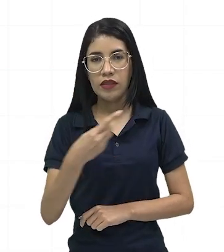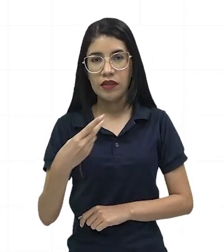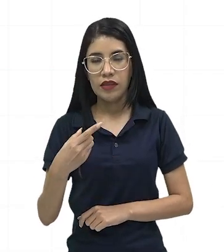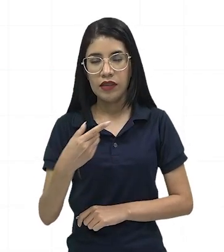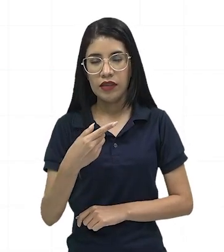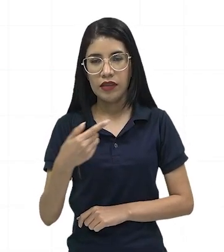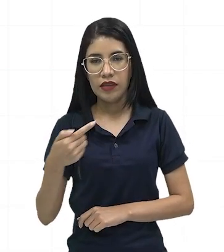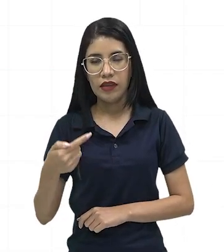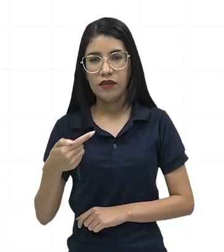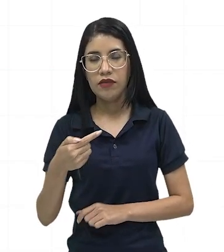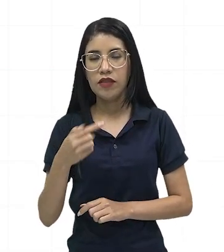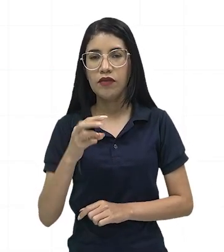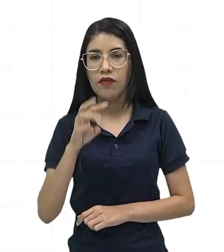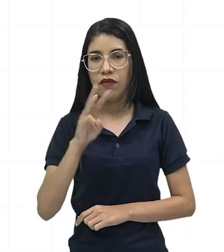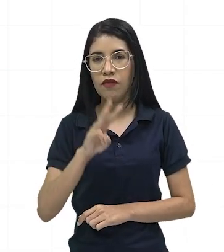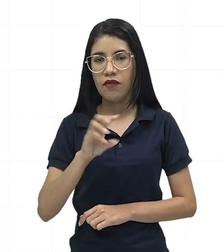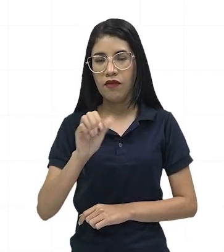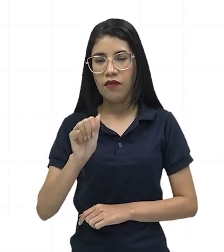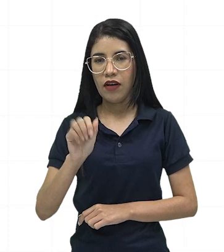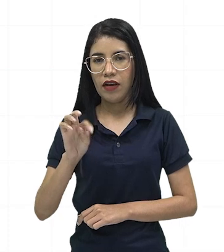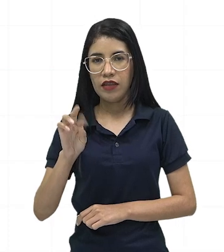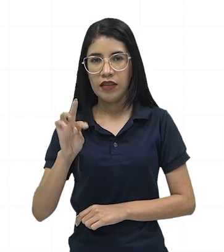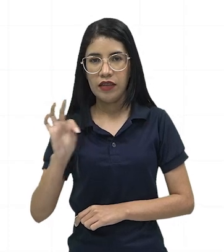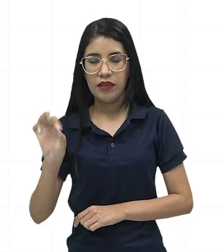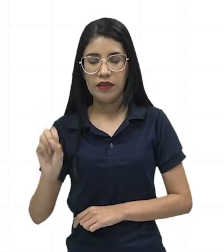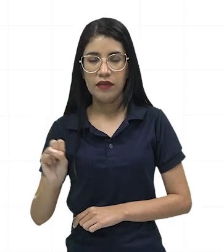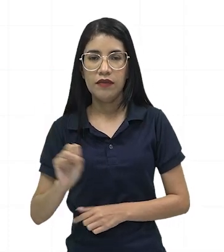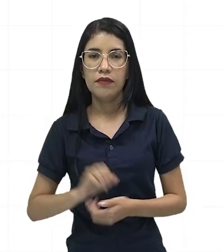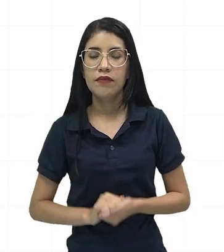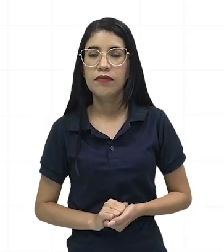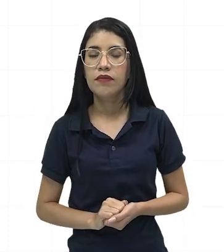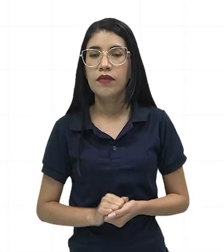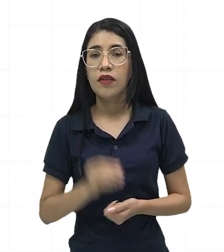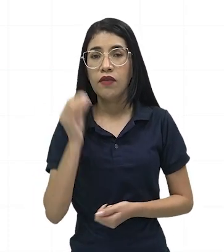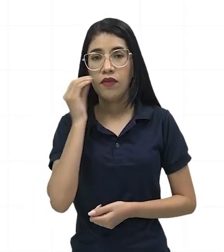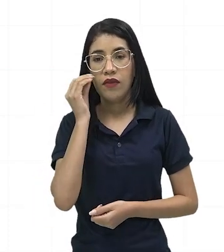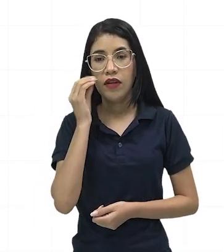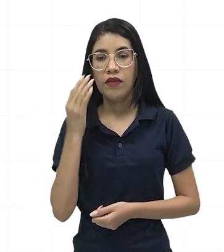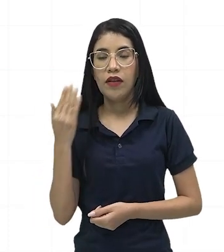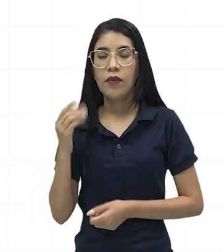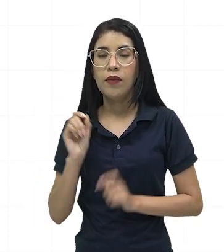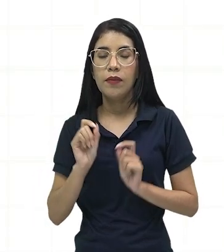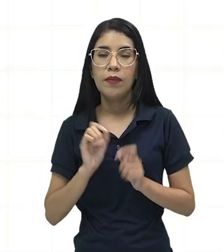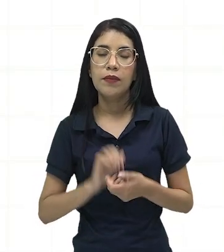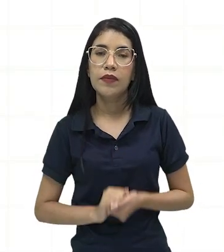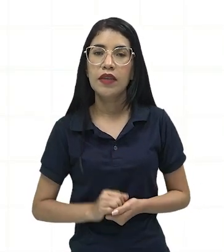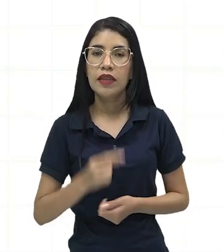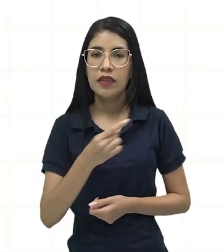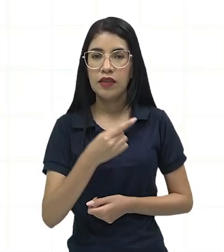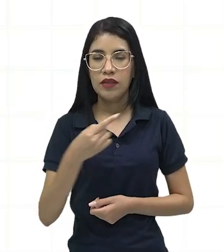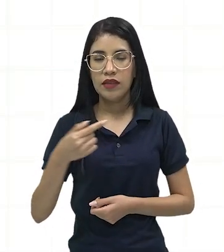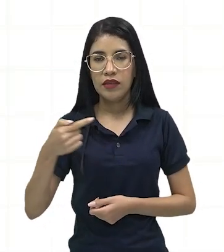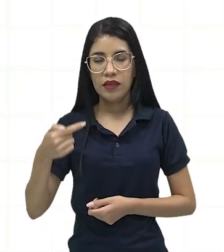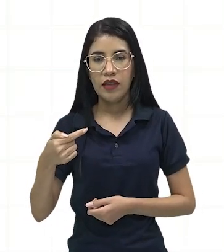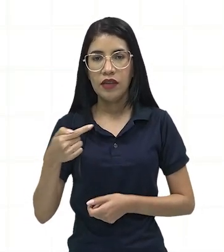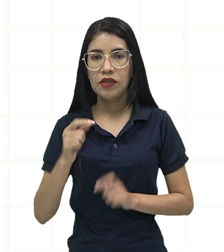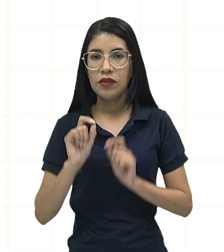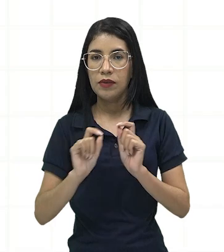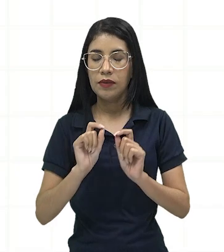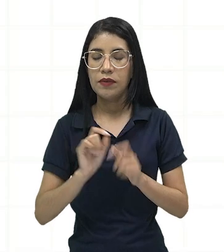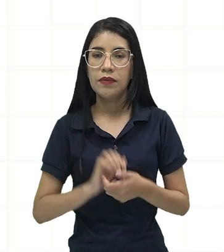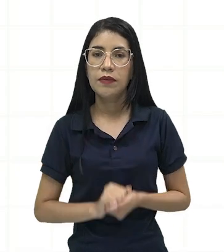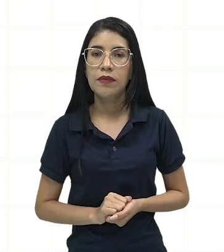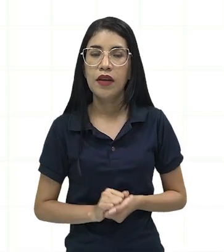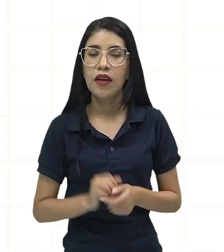117 watts, certo? E aí você está observando aí que 117 watts seria